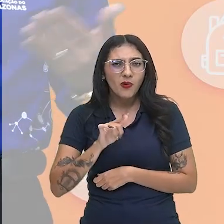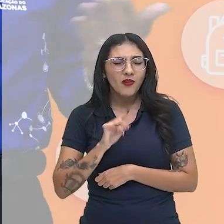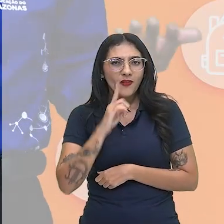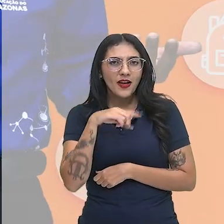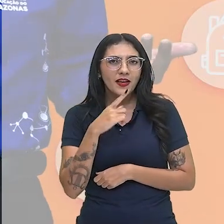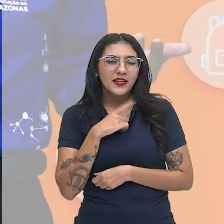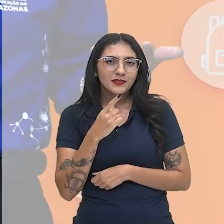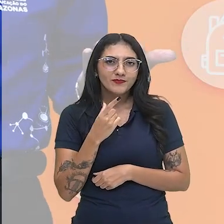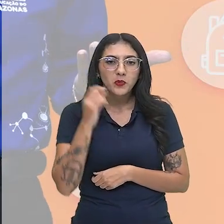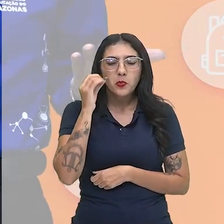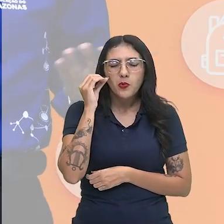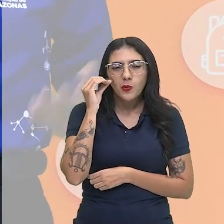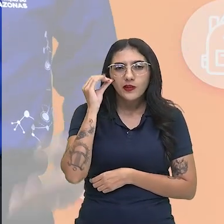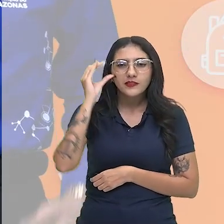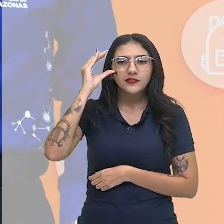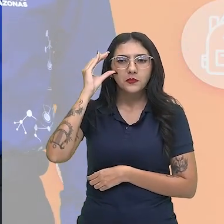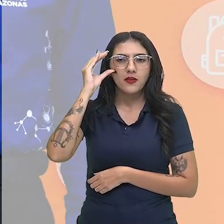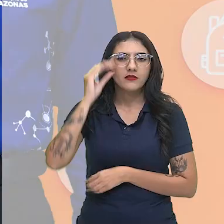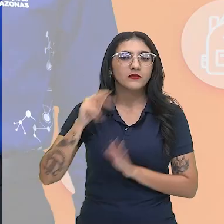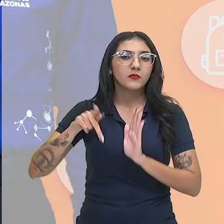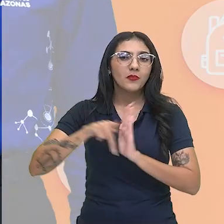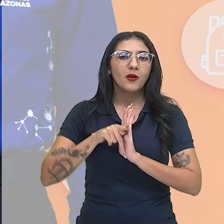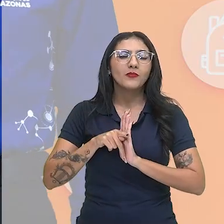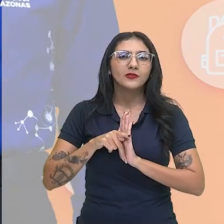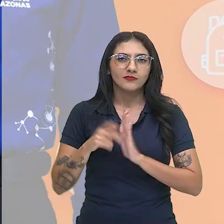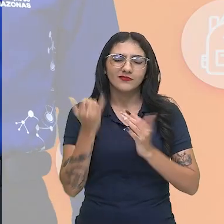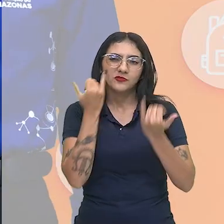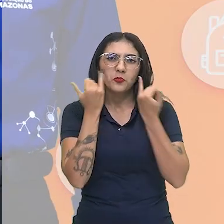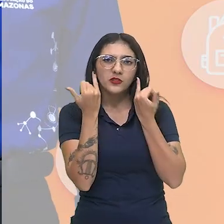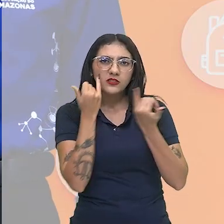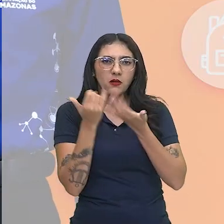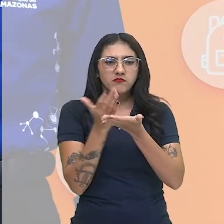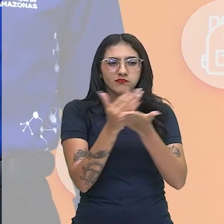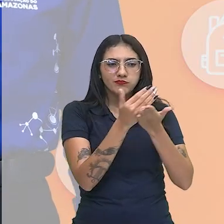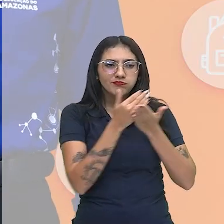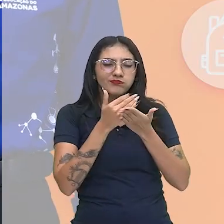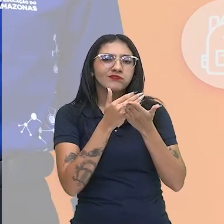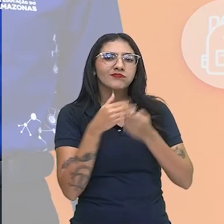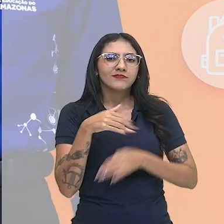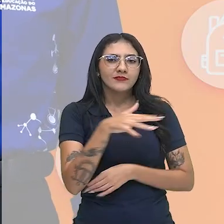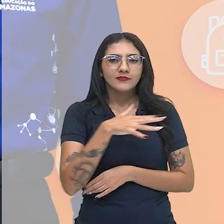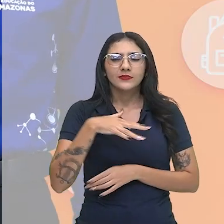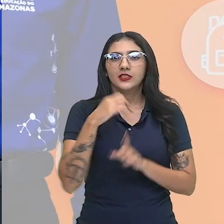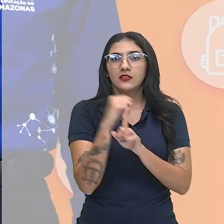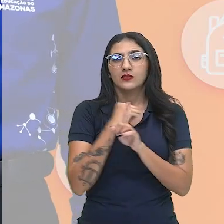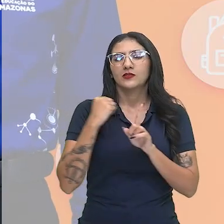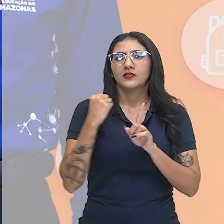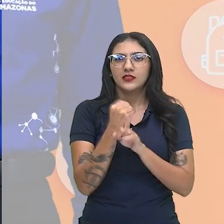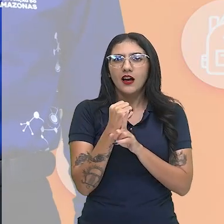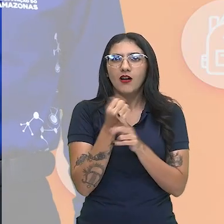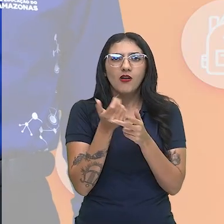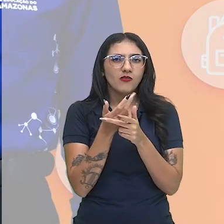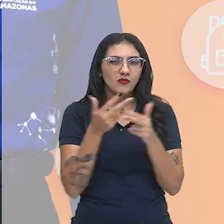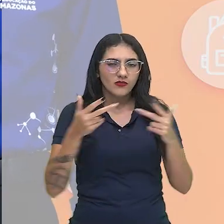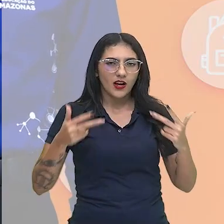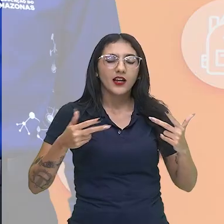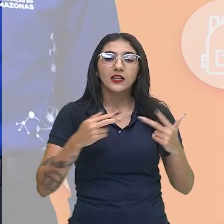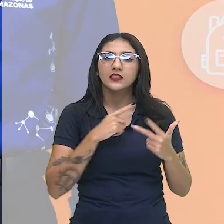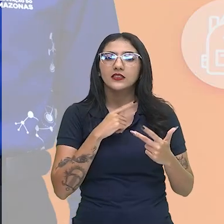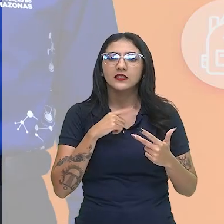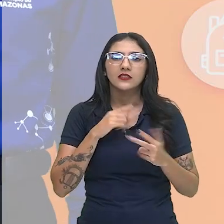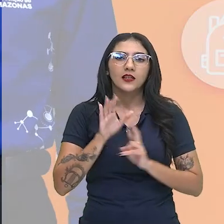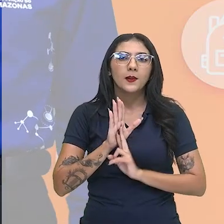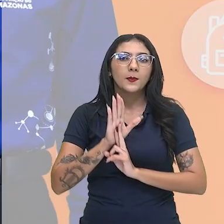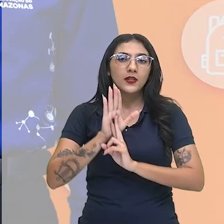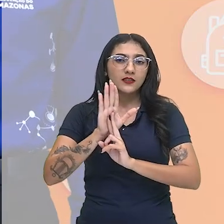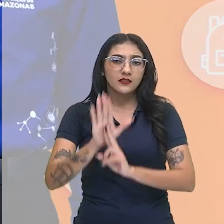termos o conhecimento sobre os dados sociais, os indicadores sociais que representam e